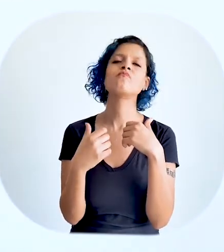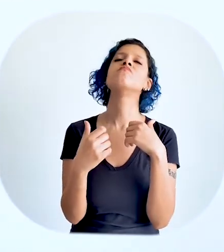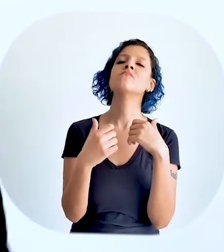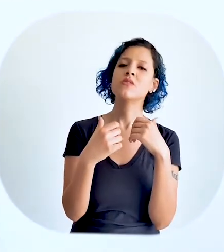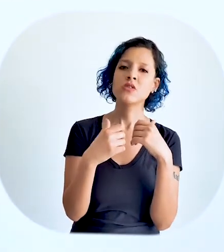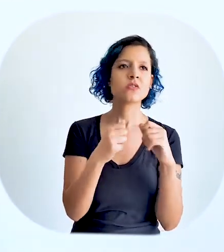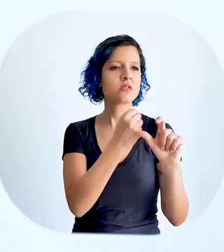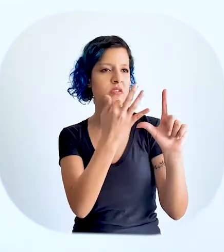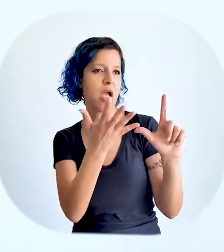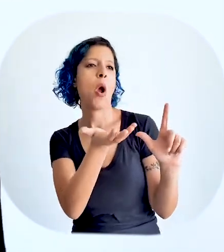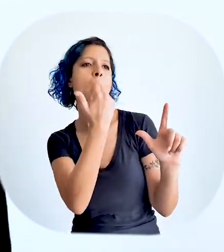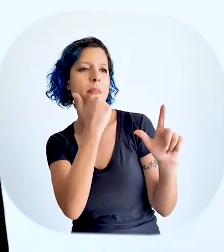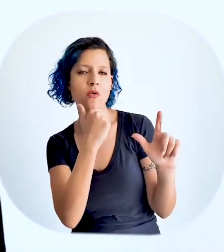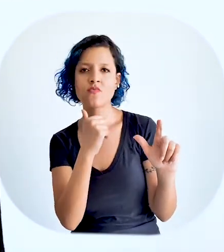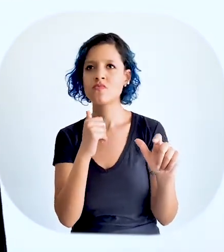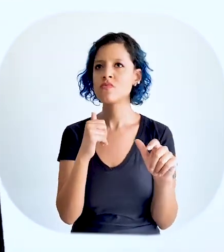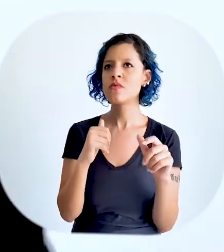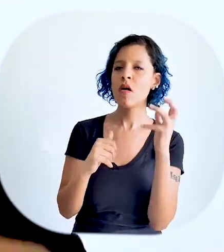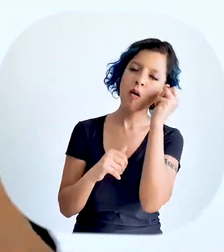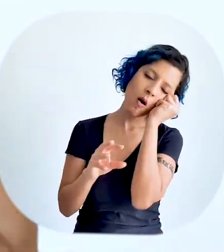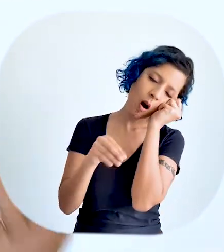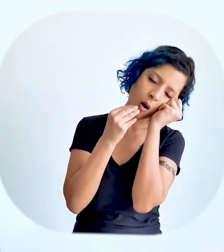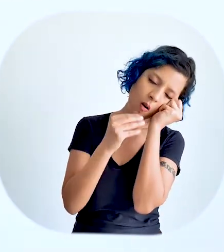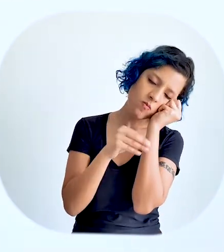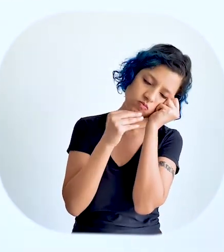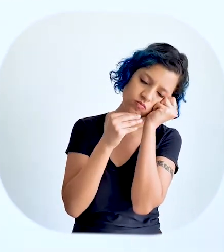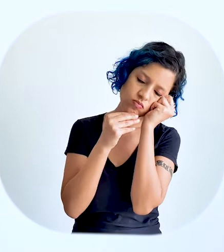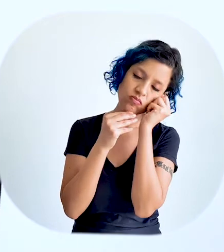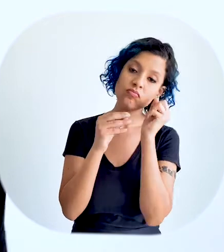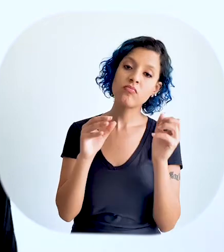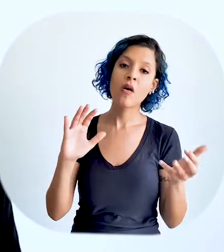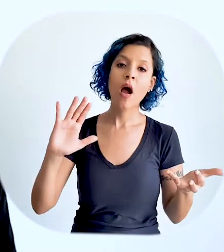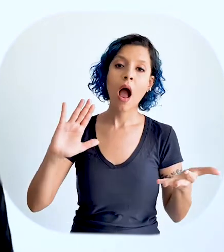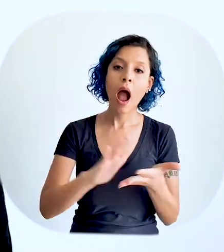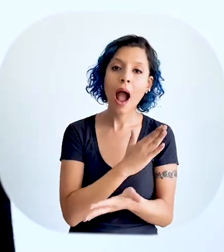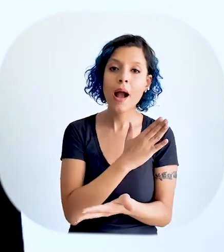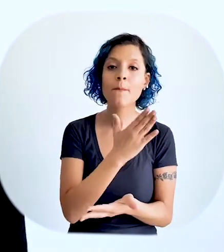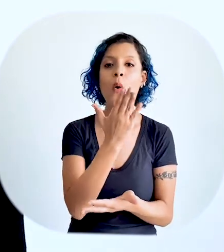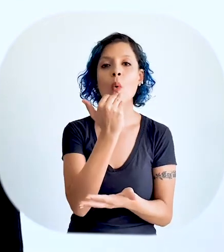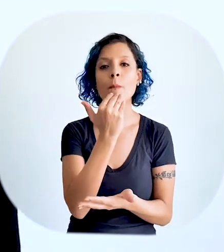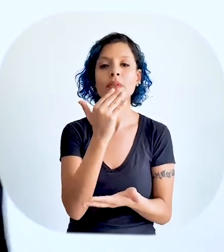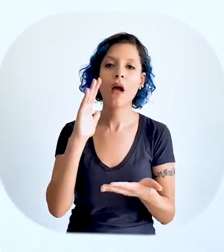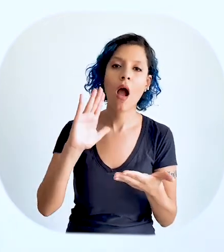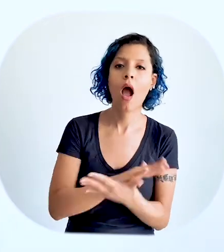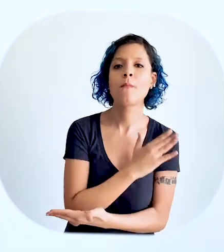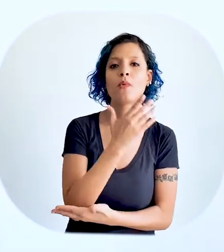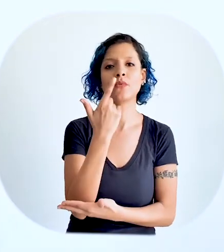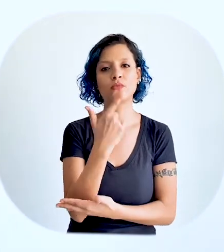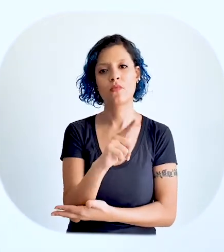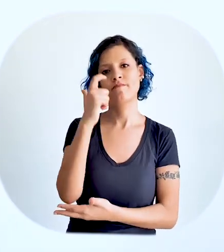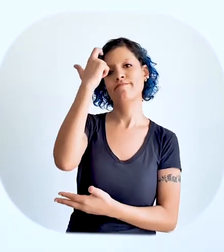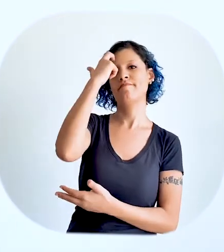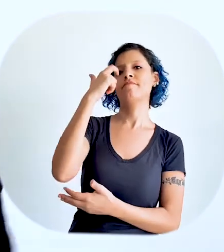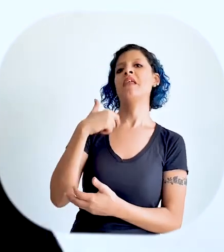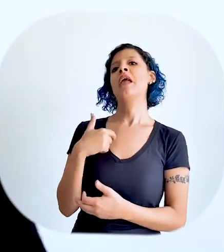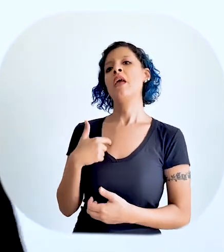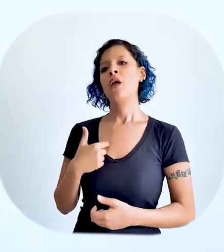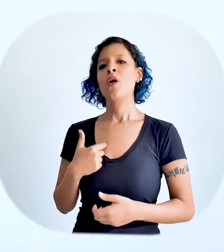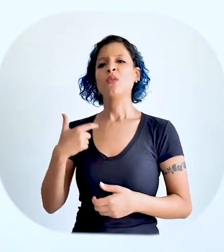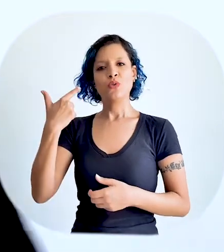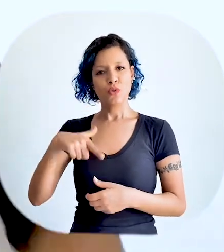Comeu vendo série, comeu dormindo. Depois a comida acabou novamente e ele... Eu vou vestir a